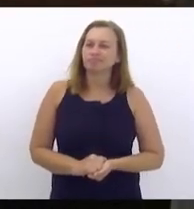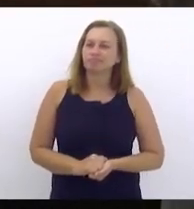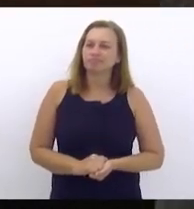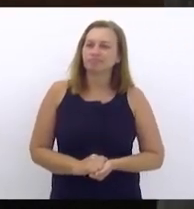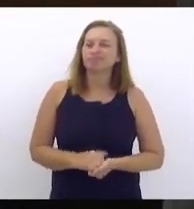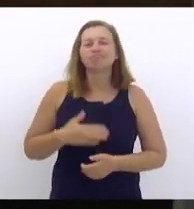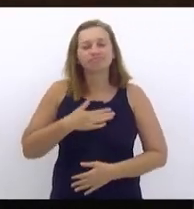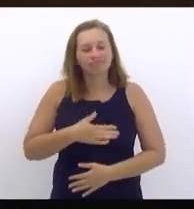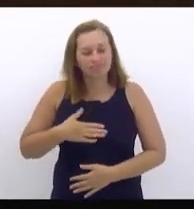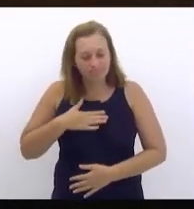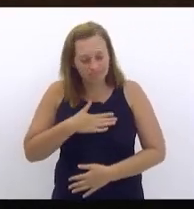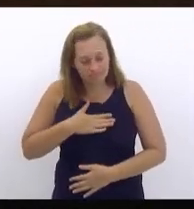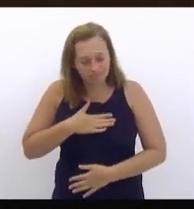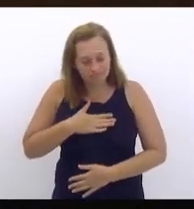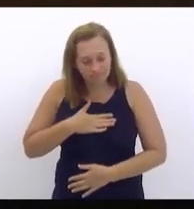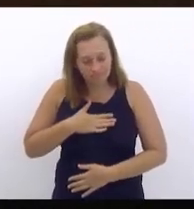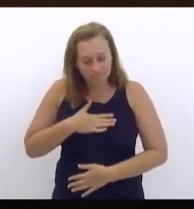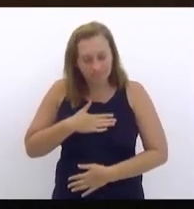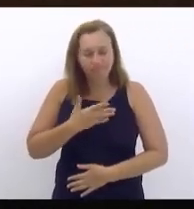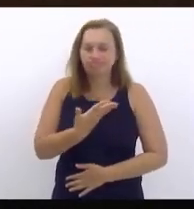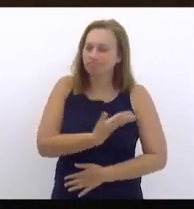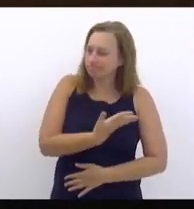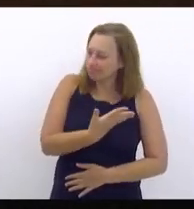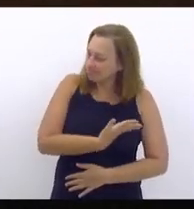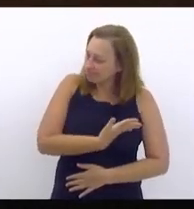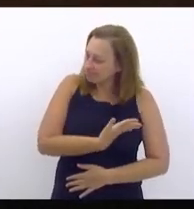Eu gostaria que os colegas